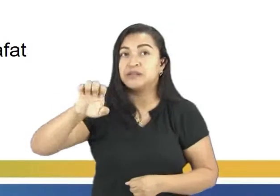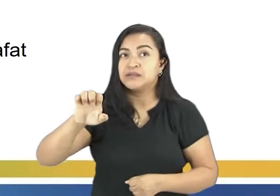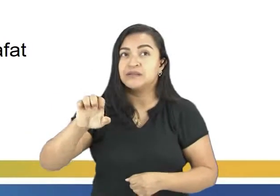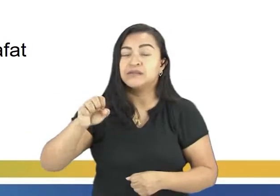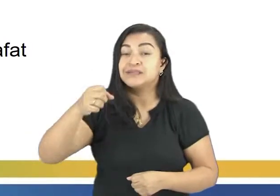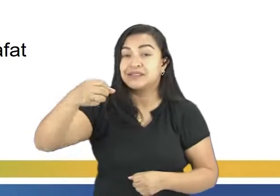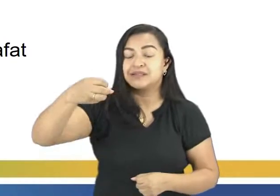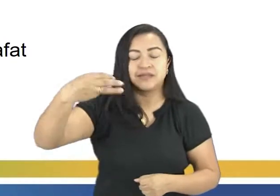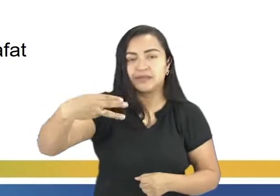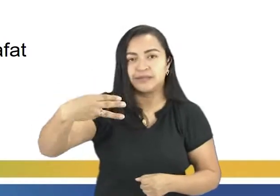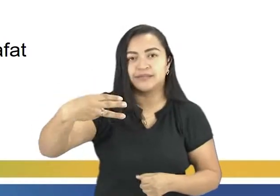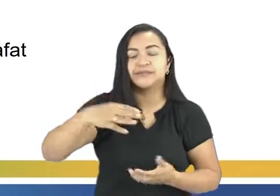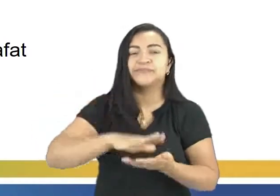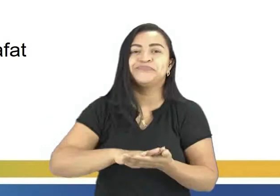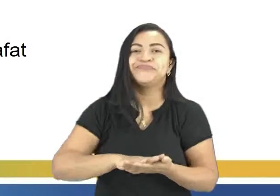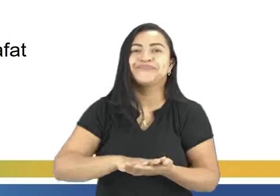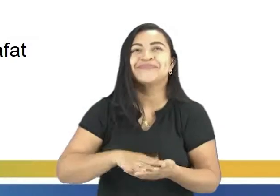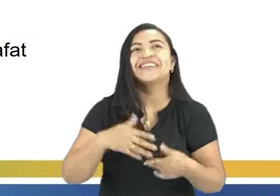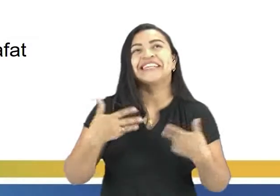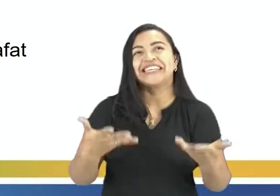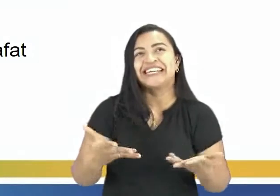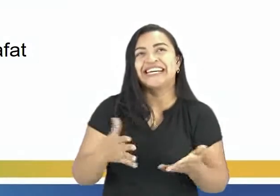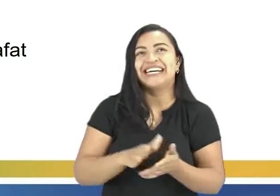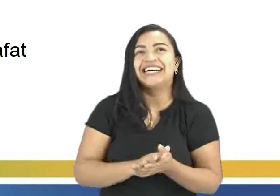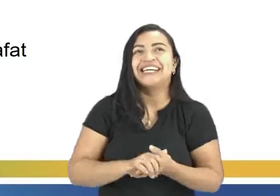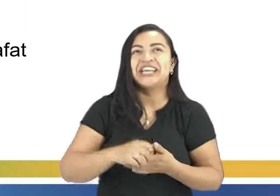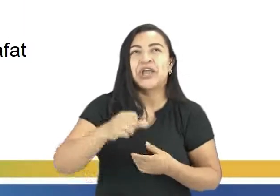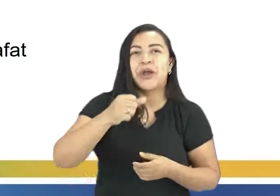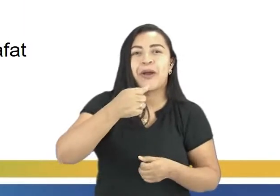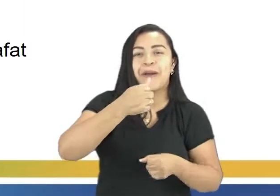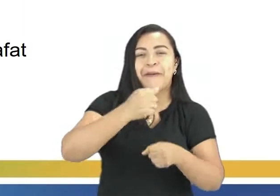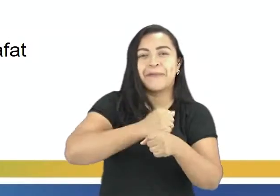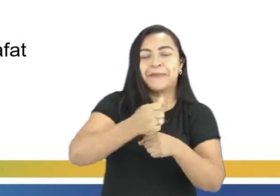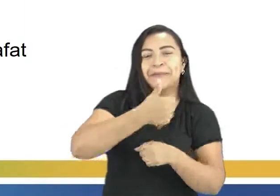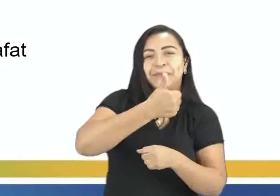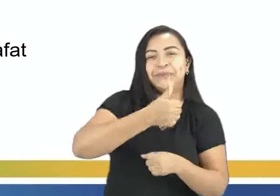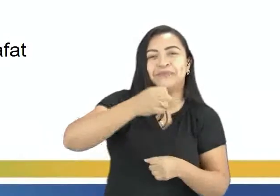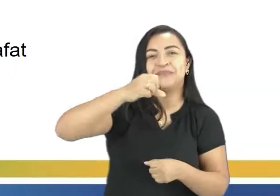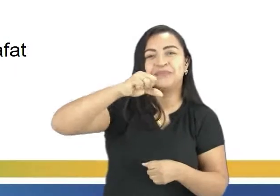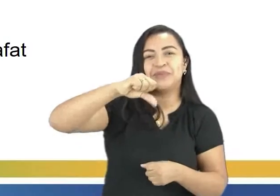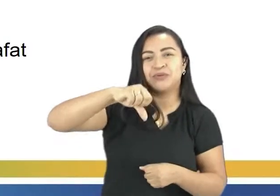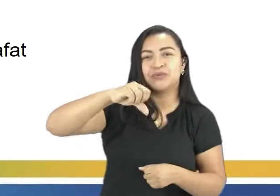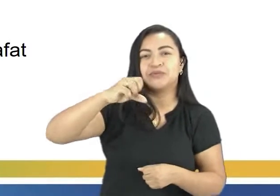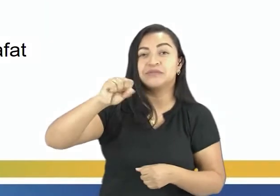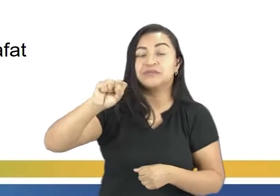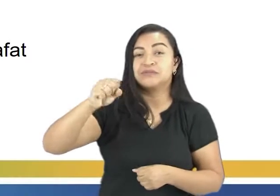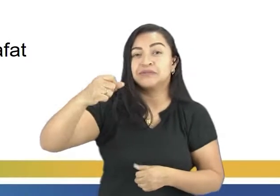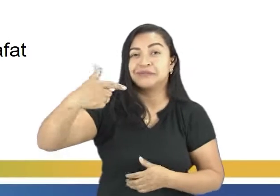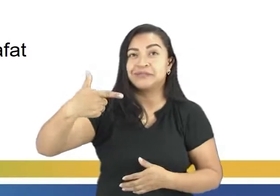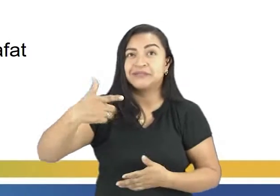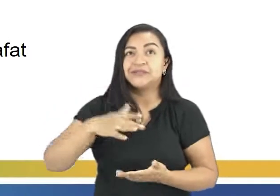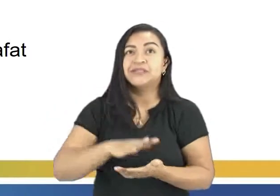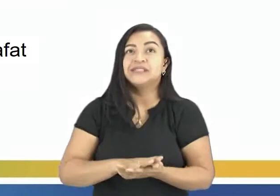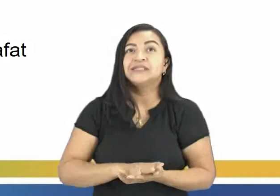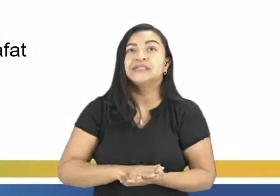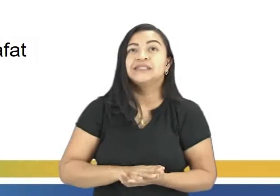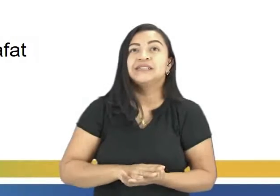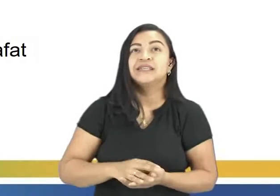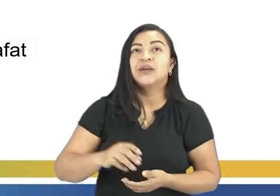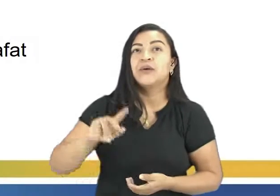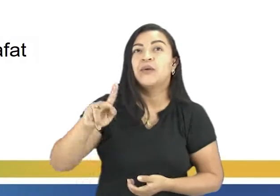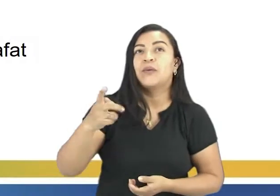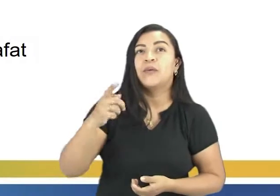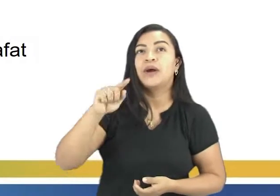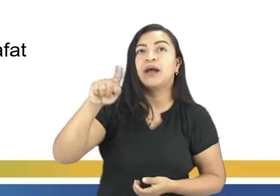82, temos a formação do Hezbollah, e aí temos em 88, quando eu falei essa questão da OLP,